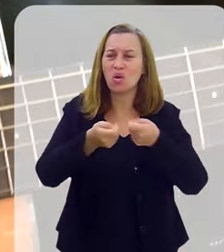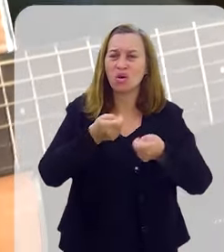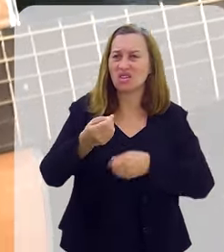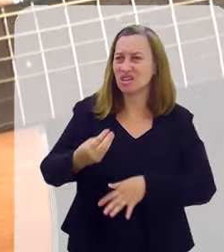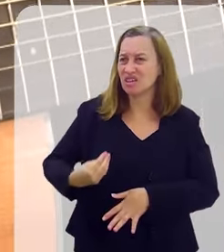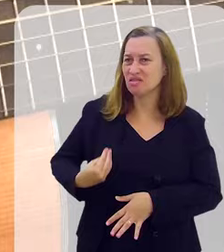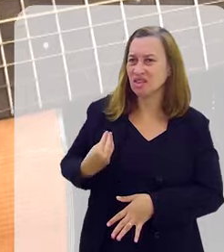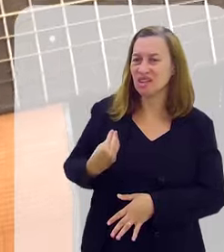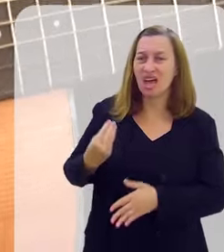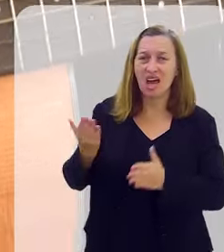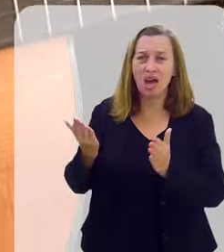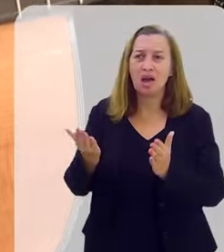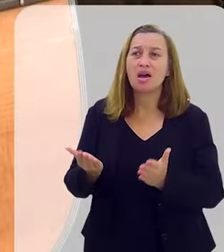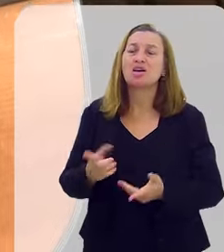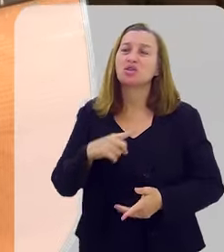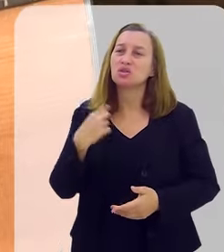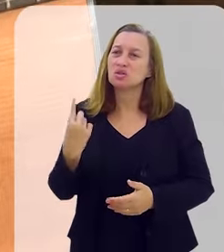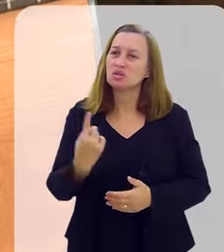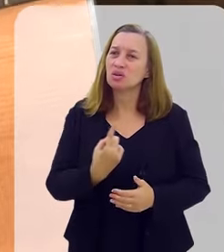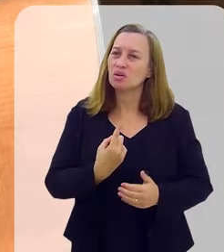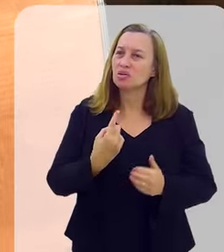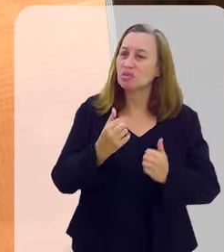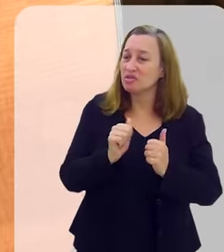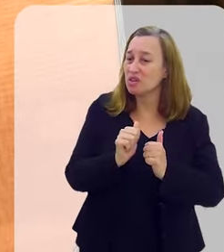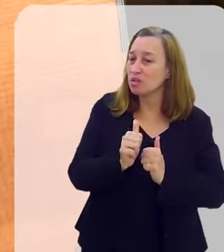verdadeiro. O meu trabalho é